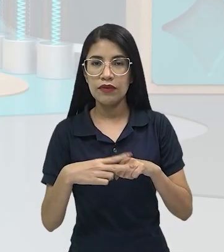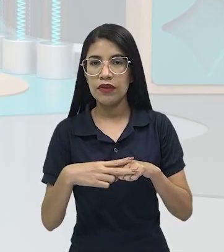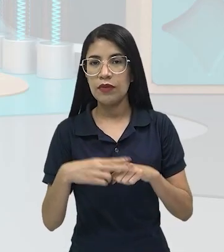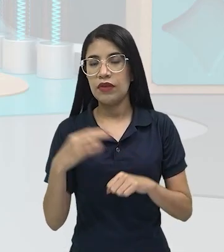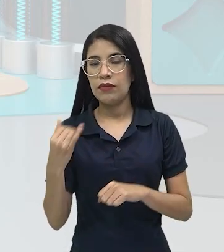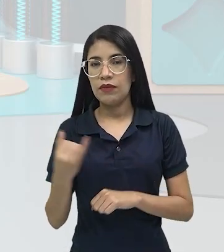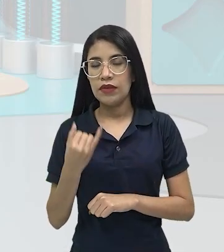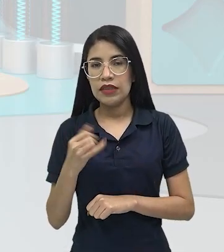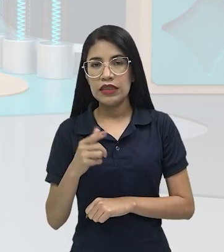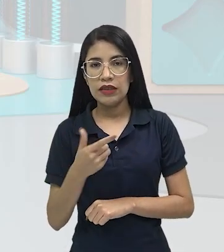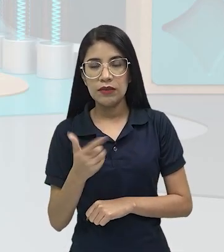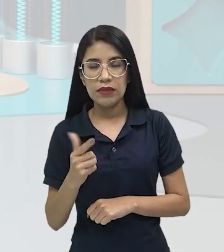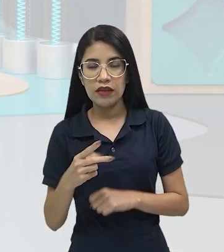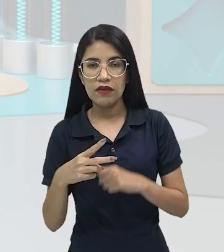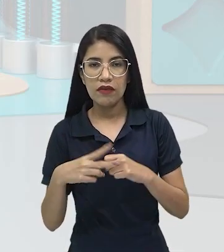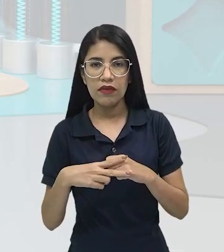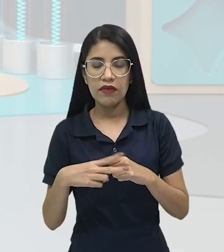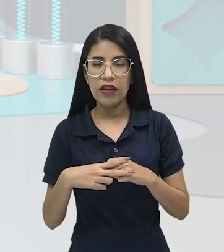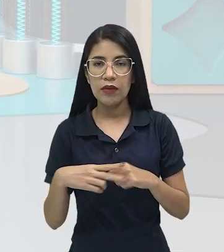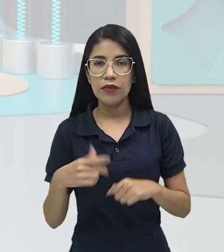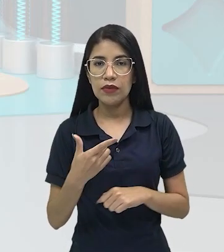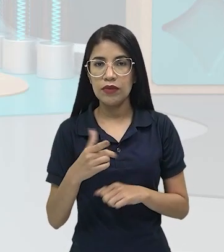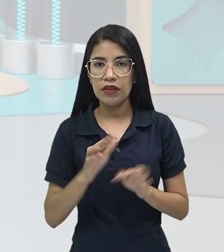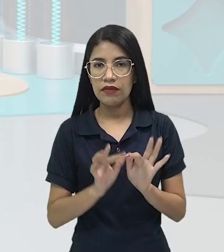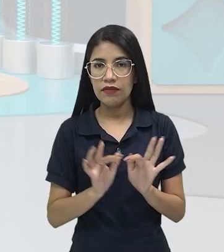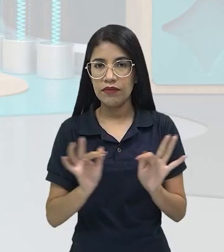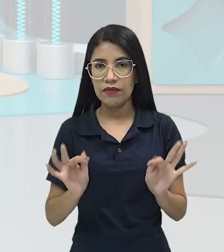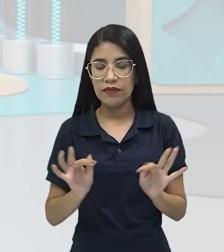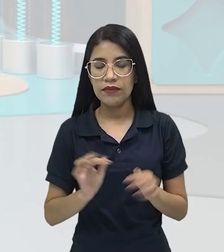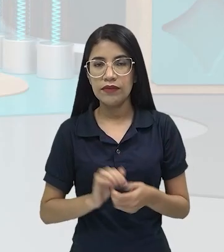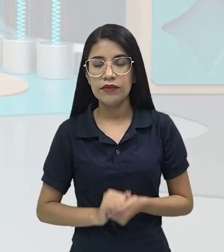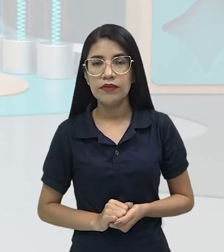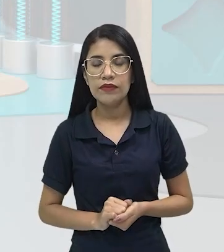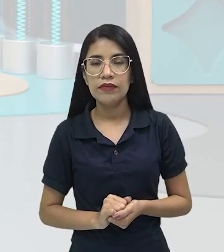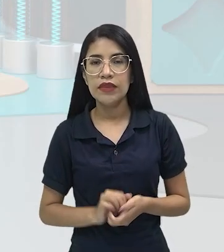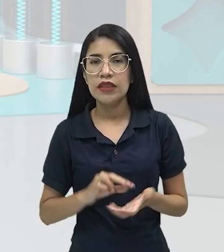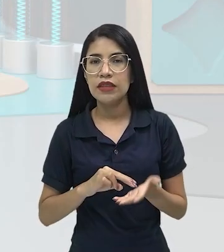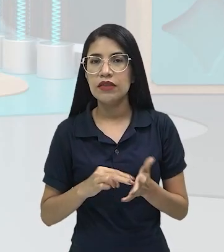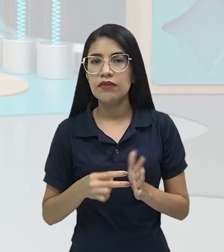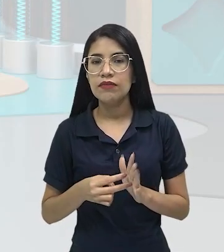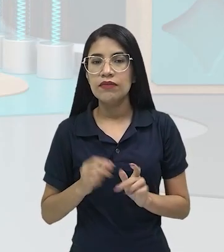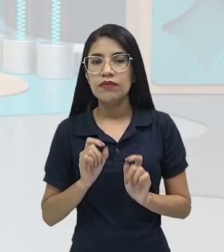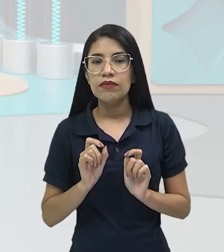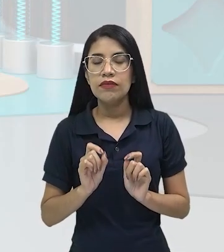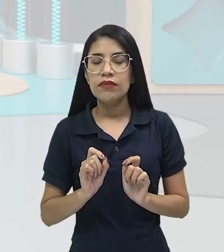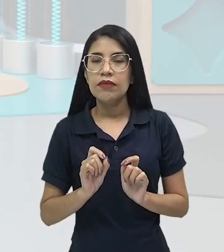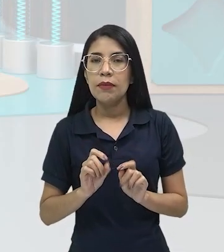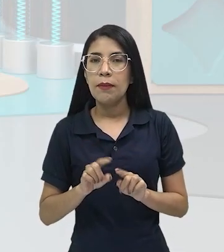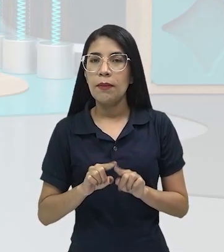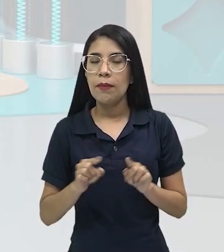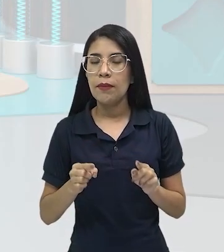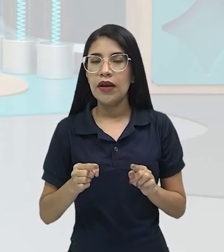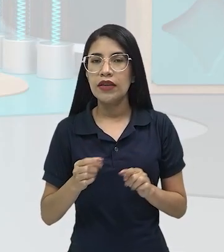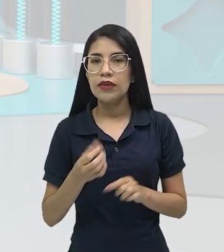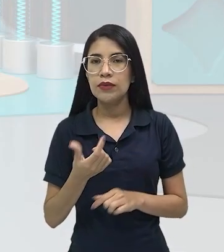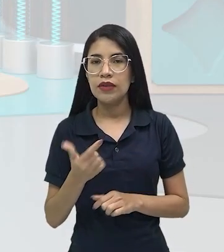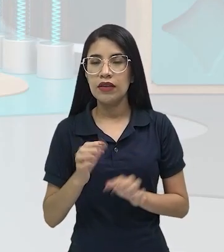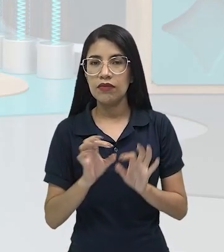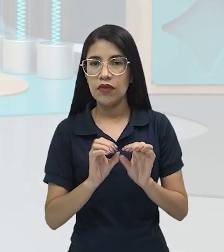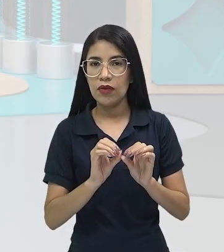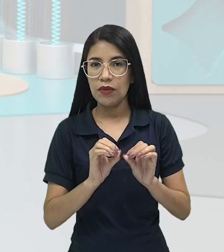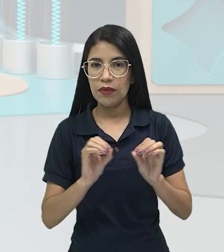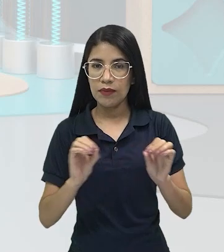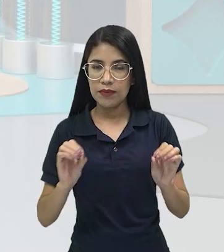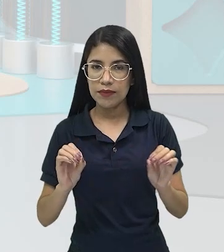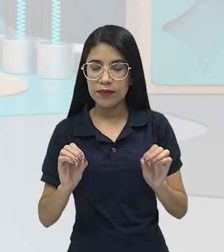importante. Se não há verbo, não há oração. Há apenas frase. Significado, sim, mas não há oração. Então é importante